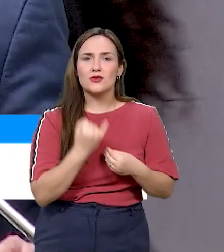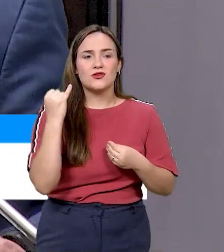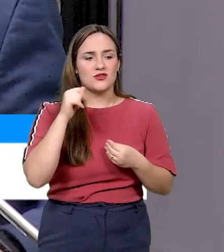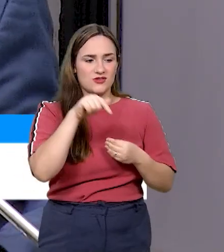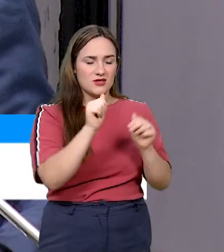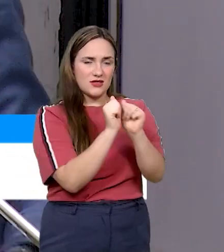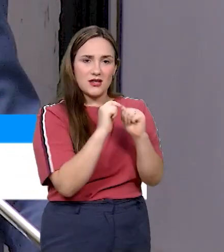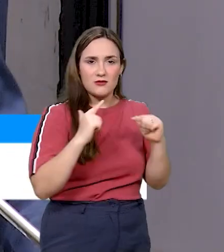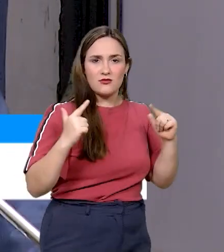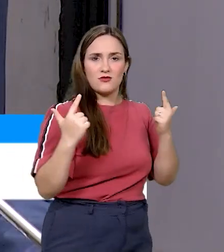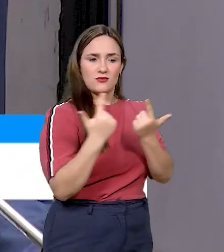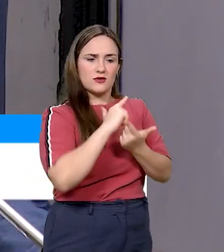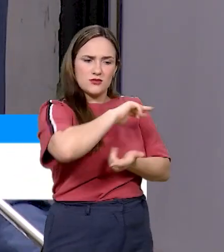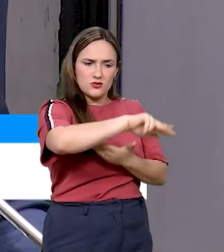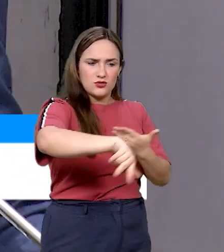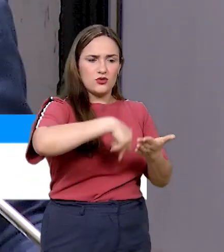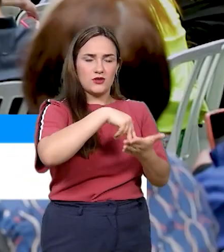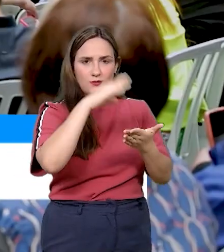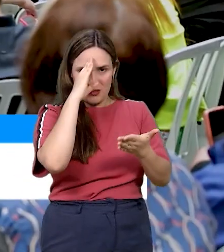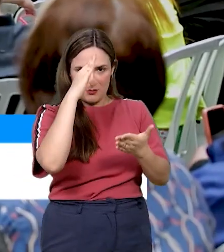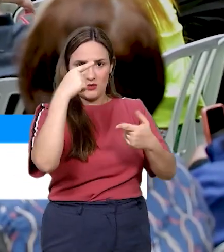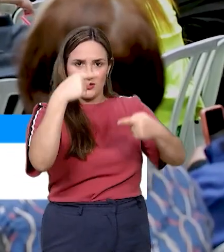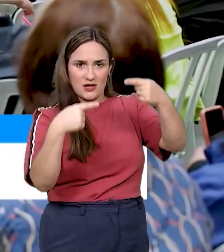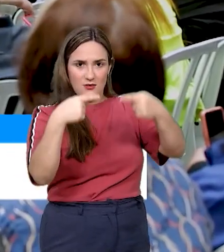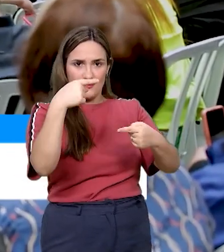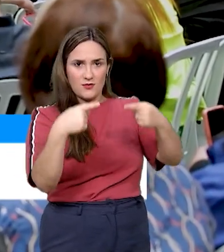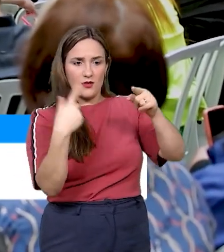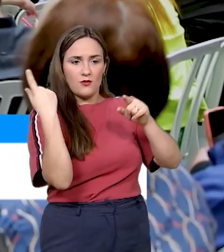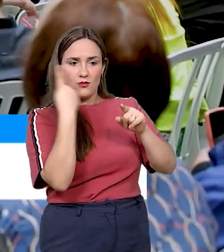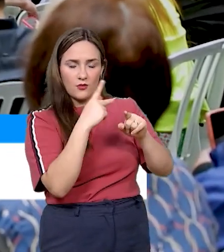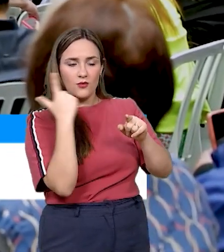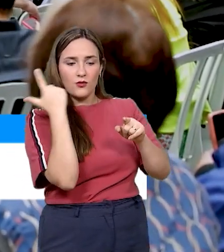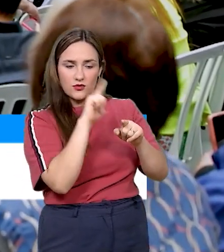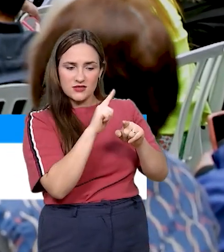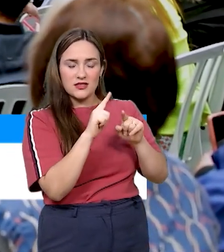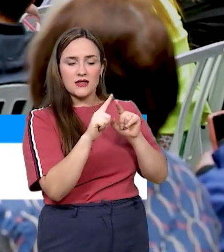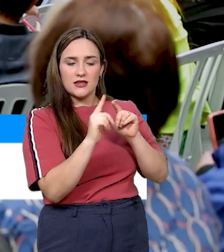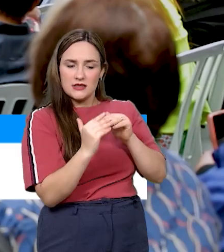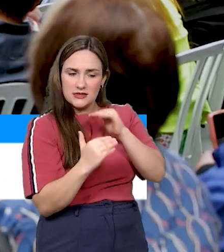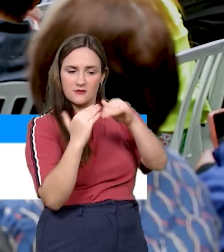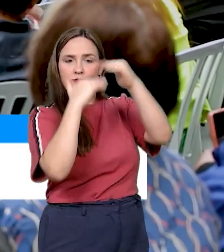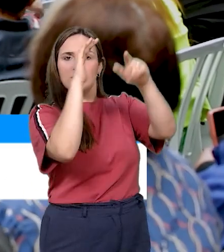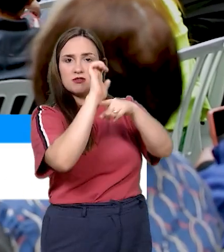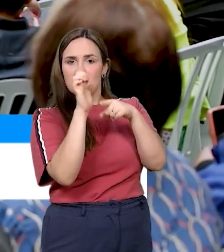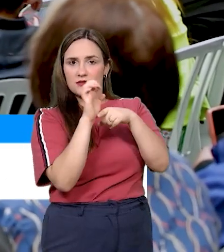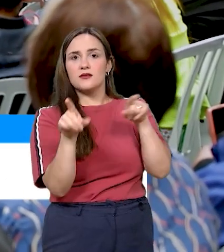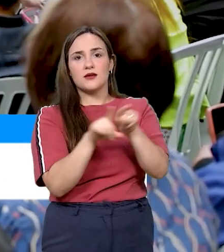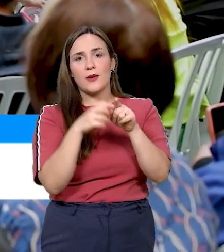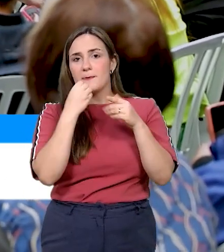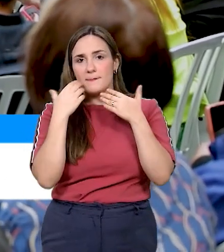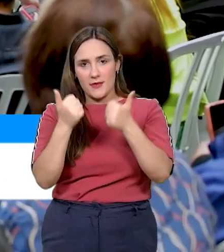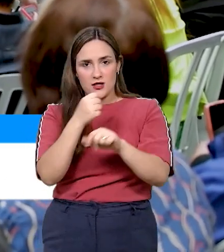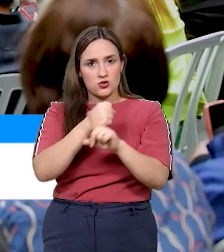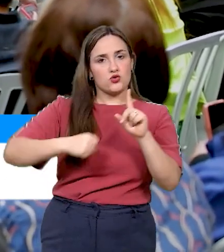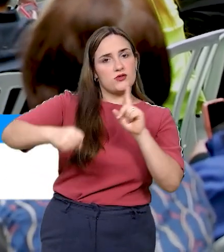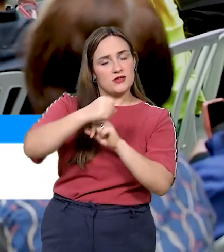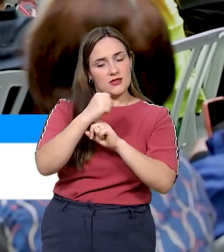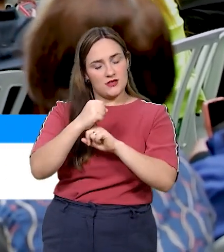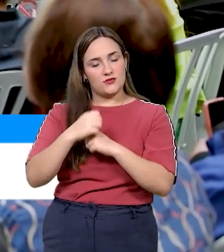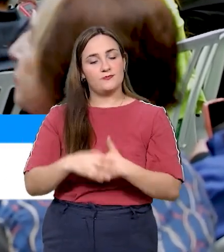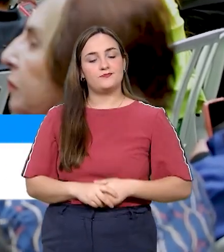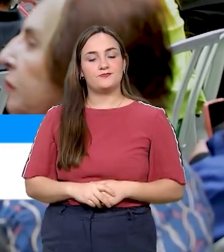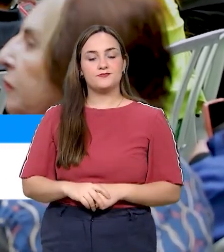o protagonismo da Casa de Leis nos principais debates em prol do desenvolvimento do Estado e do bem-estar